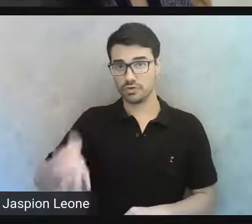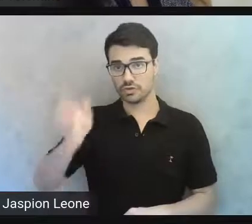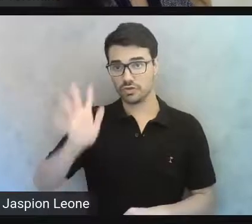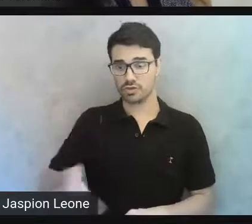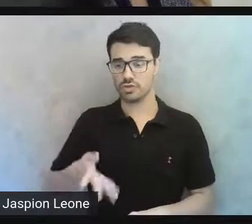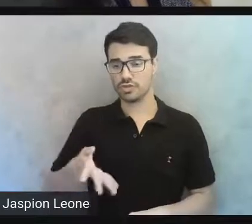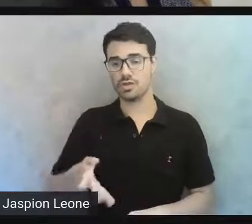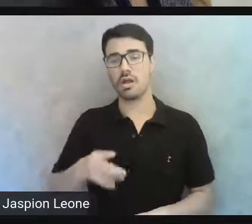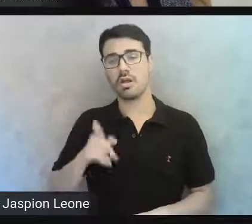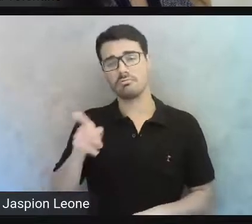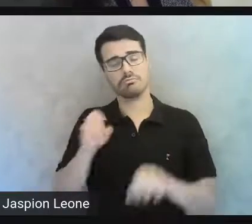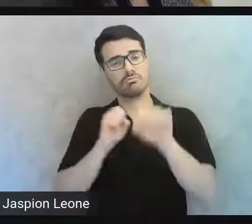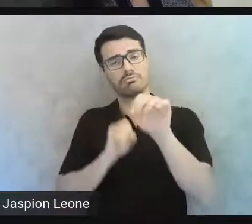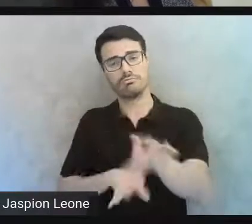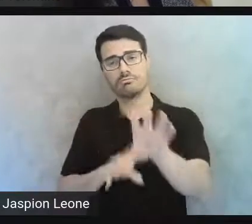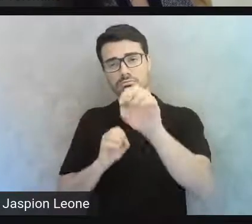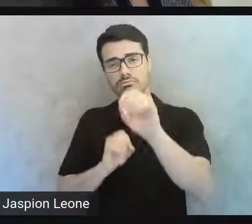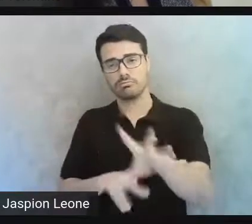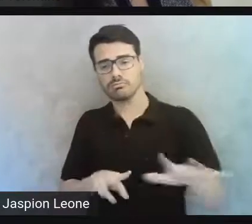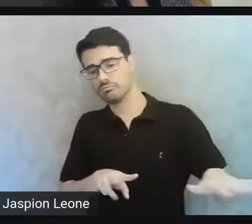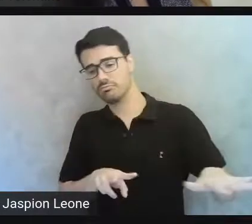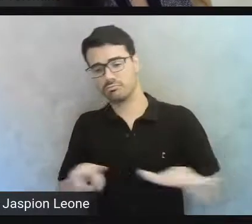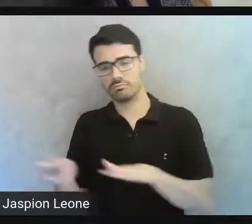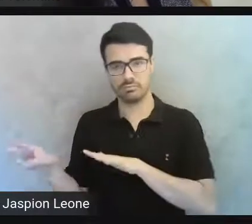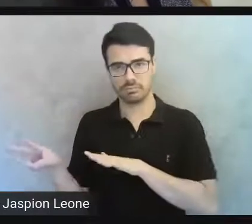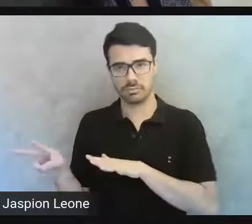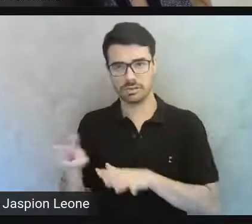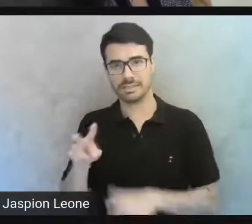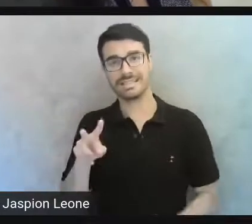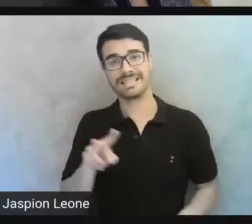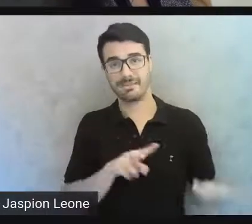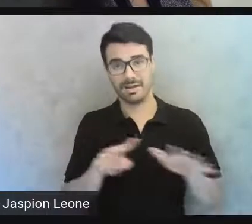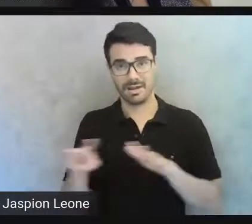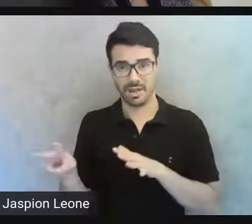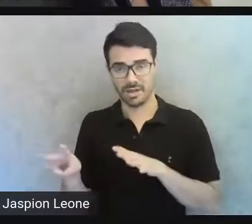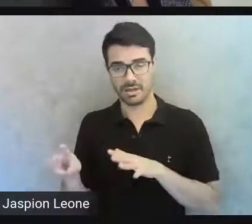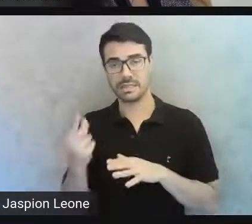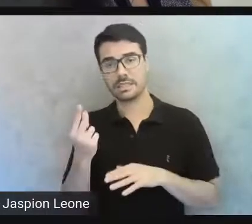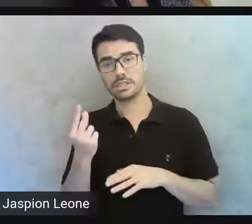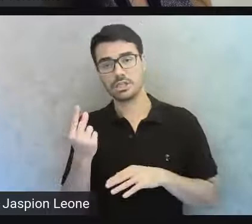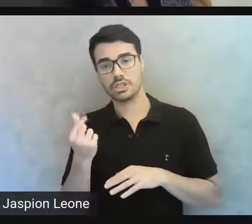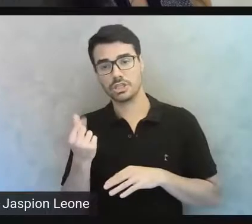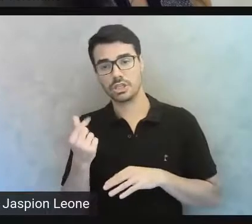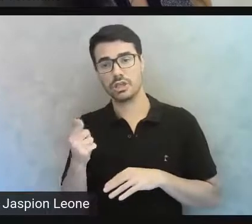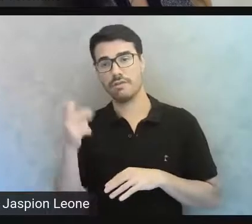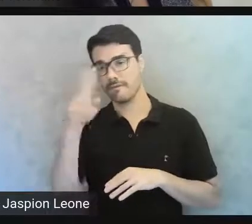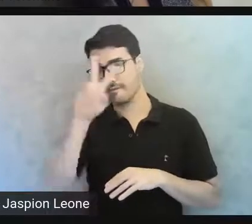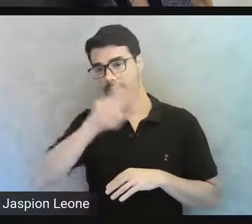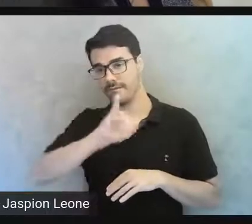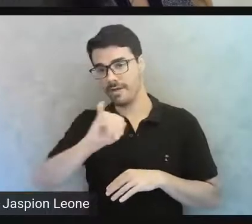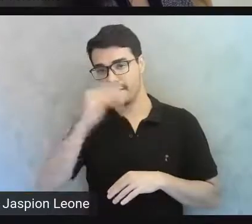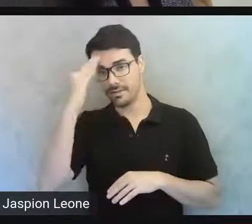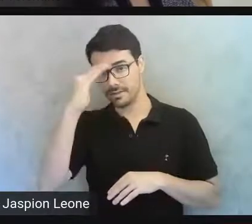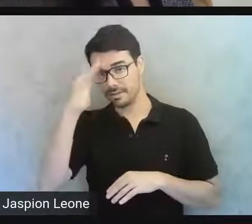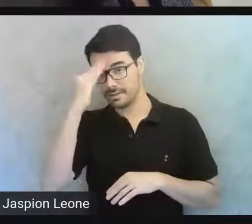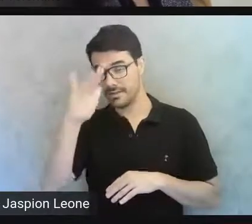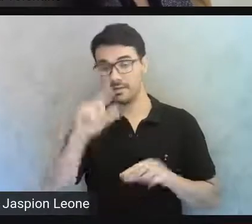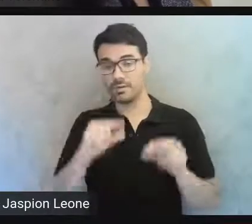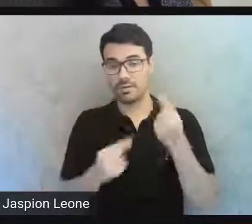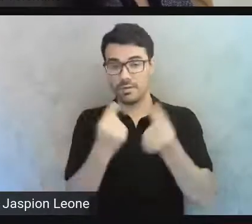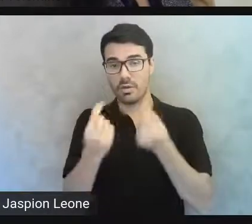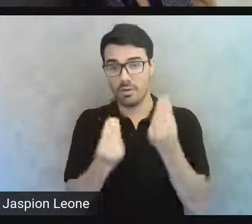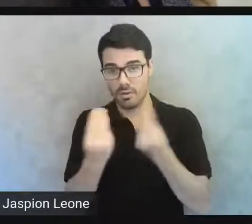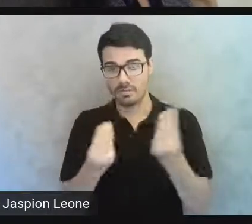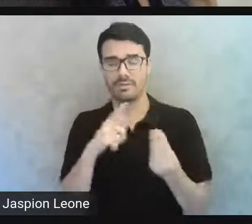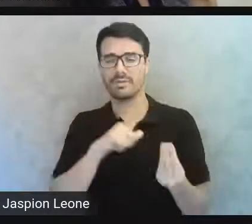semanada para ela. A semanada, ela vai entendendo, num curto espaço de tempo, que é uma semana, né? Como administrar aquele... Aí, gente,